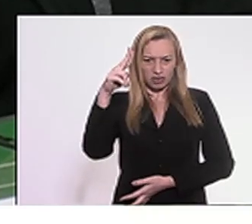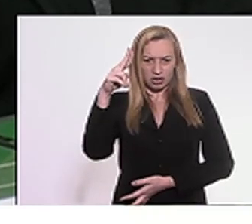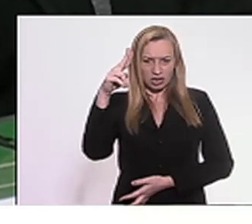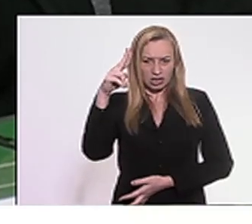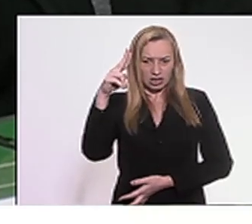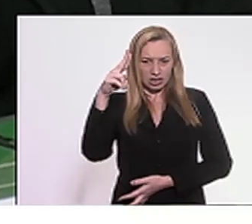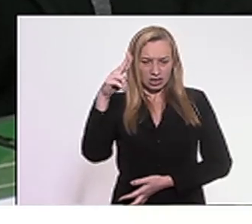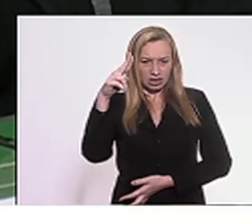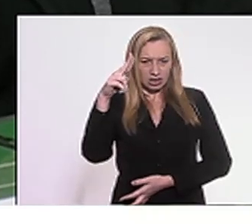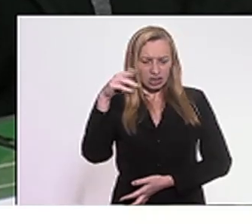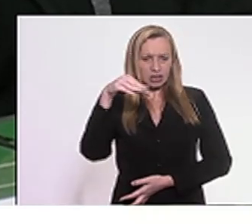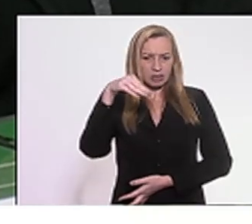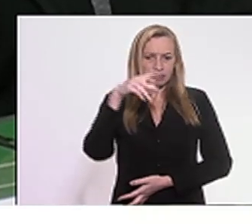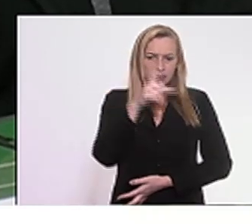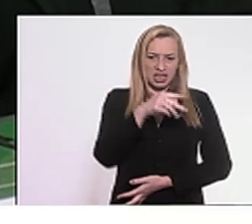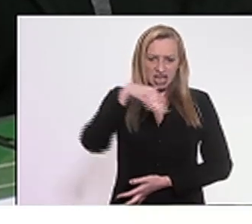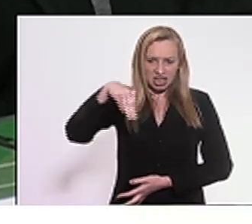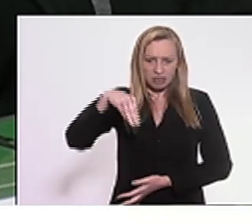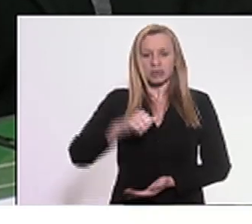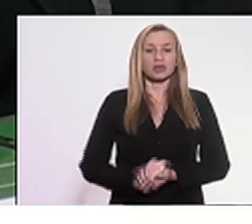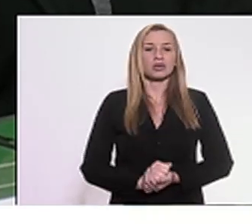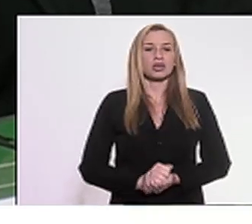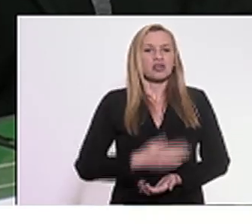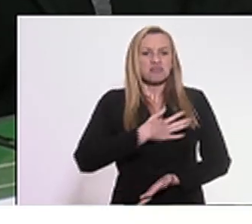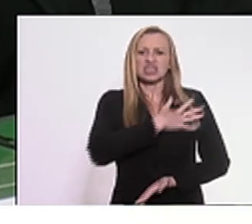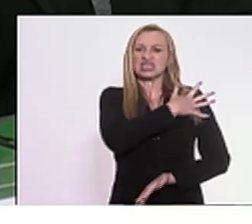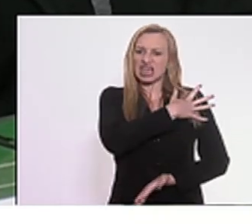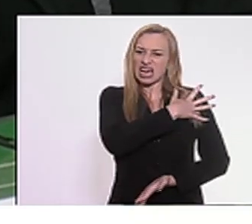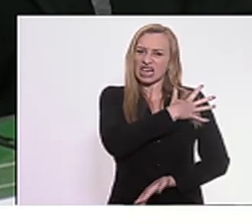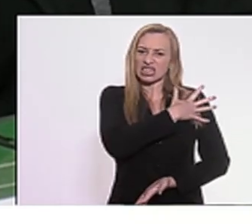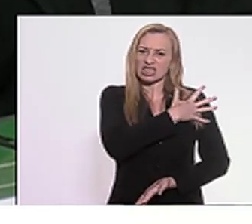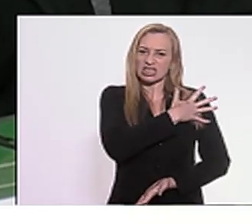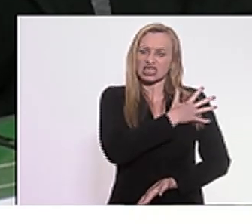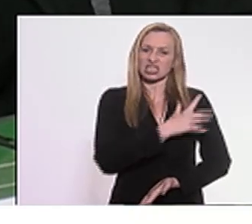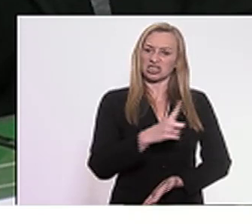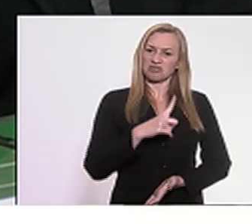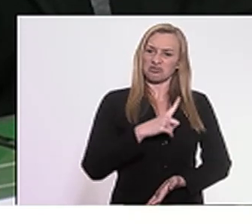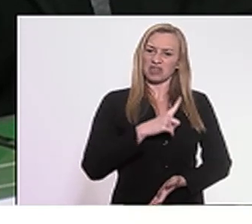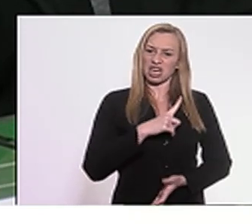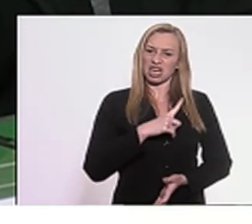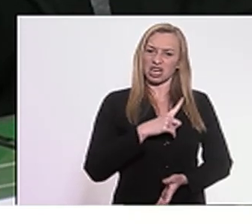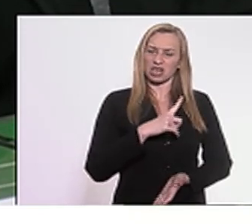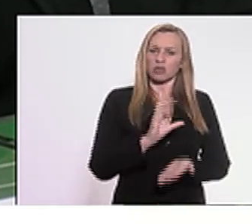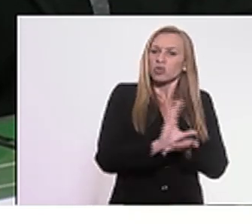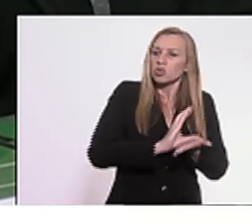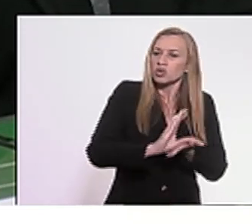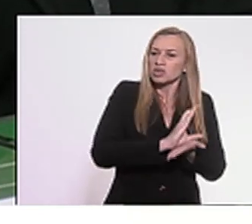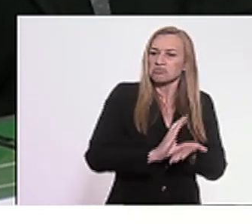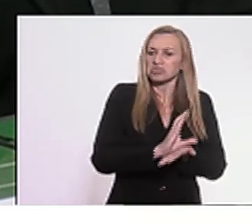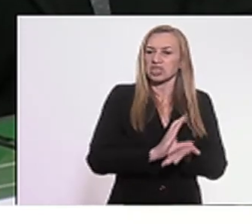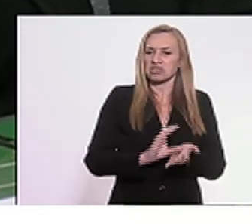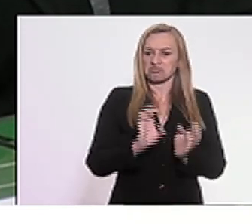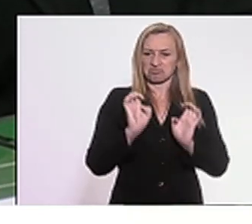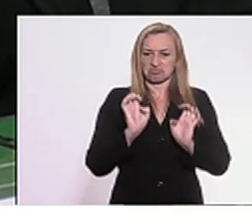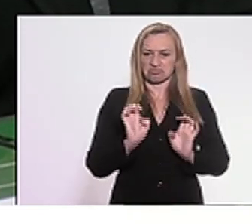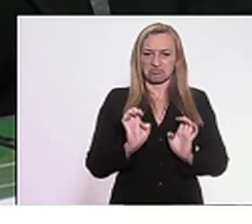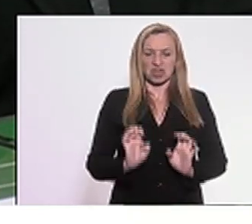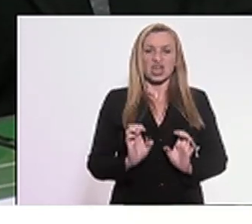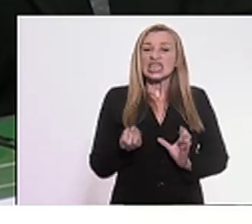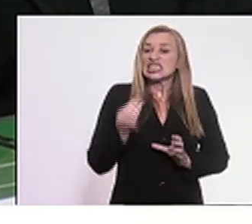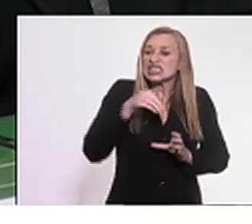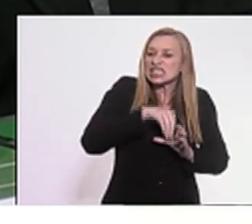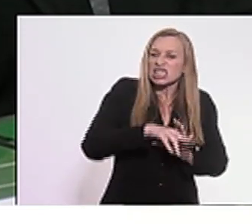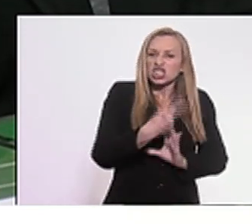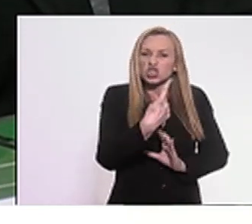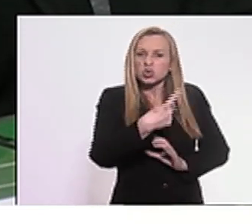OPMs. Militares esses que ganharam um conselho de disciplina ou de revisão de disciplina dentro de